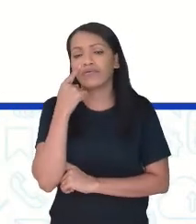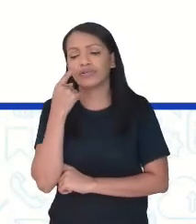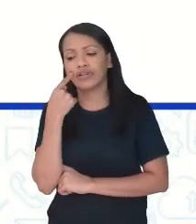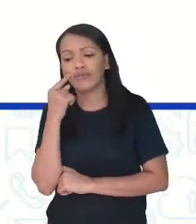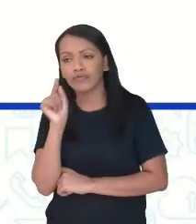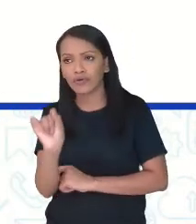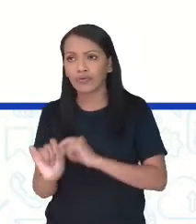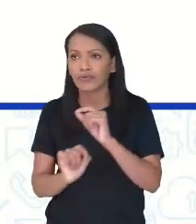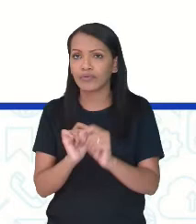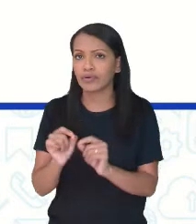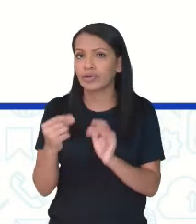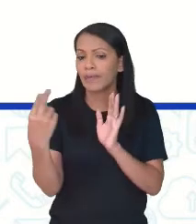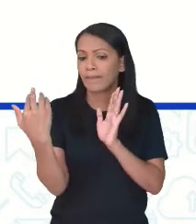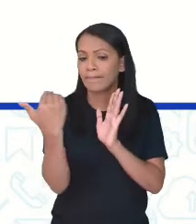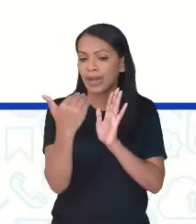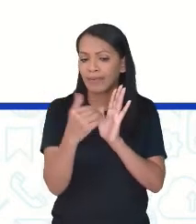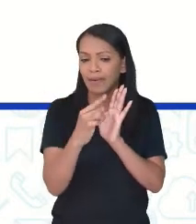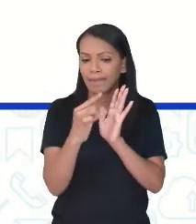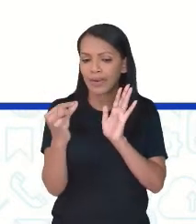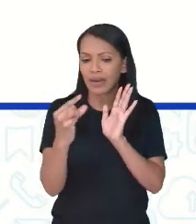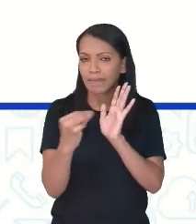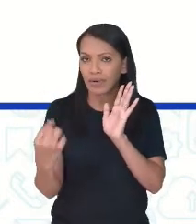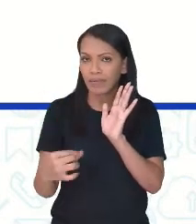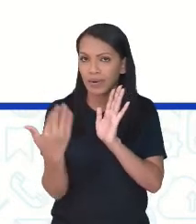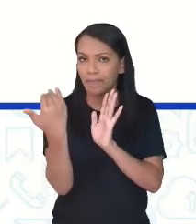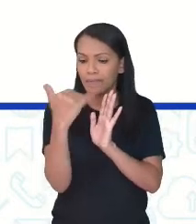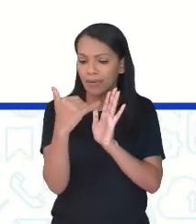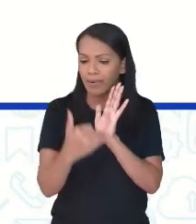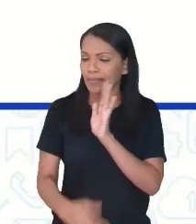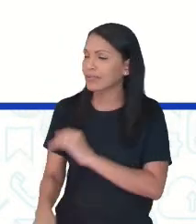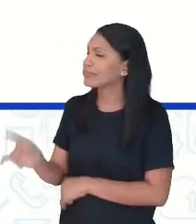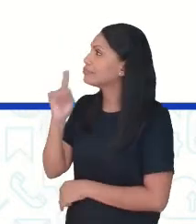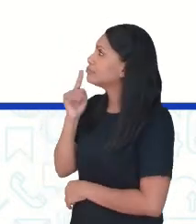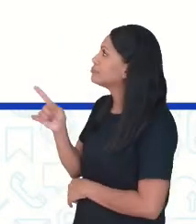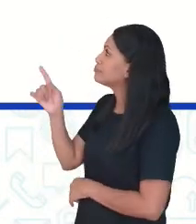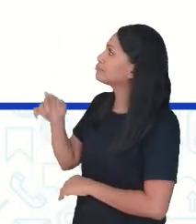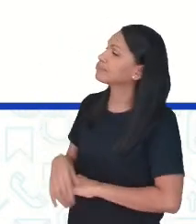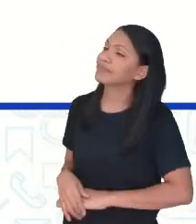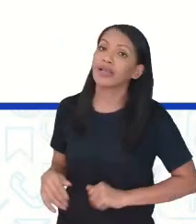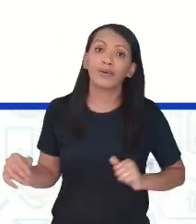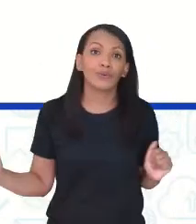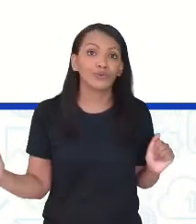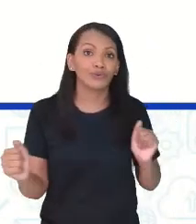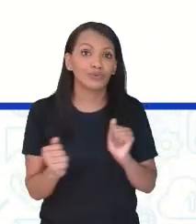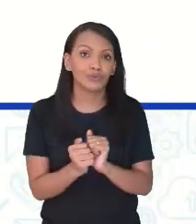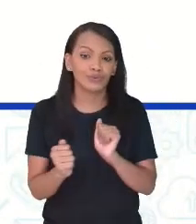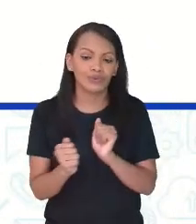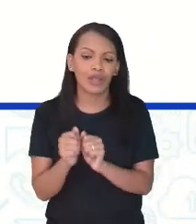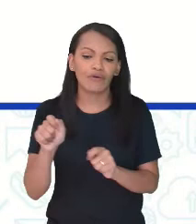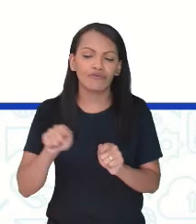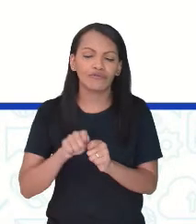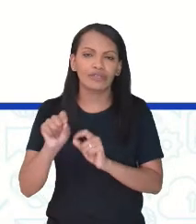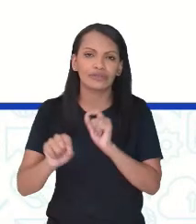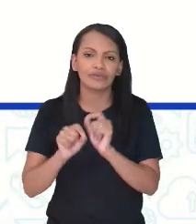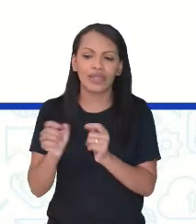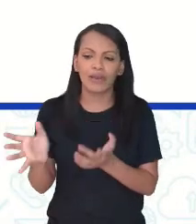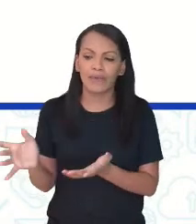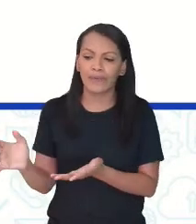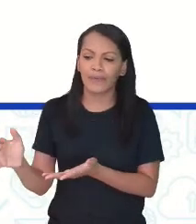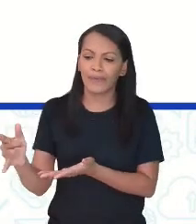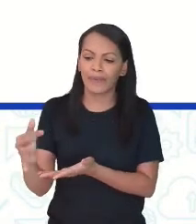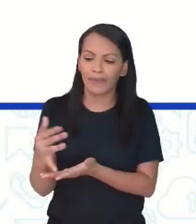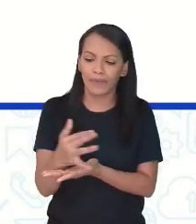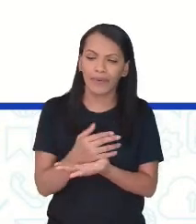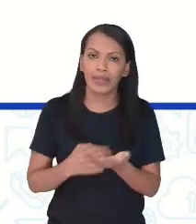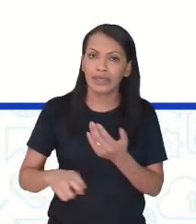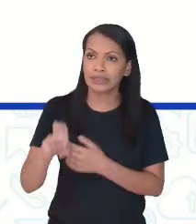problemas, pode notar aí, ó, que juntas elas arrecadaram 55 litros e Lara arrecadou